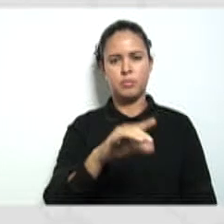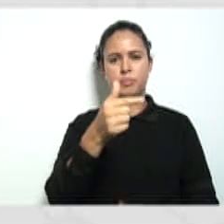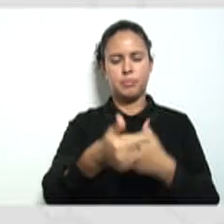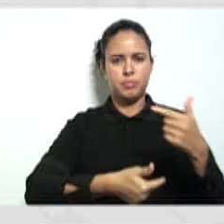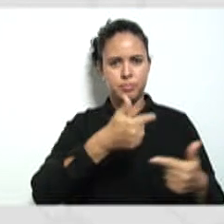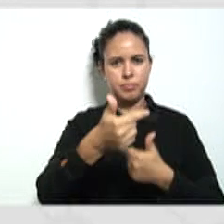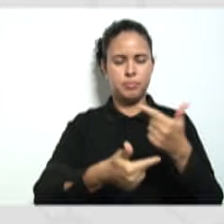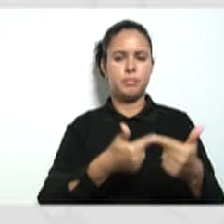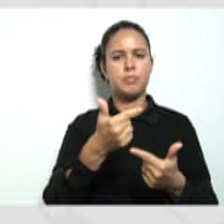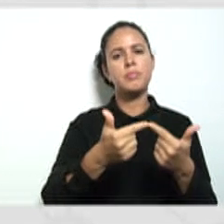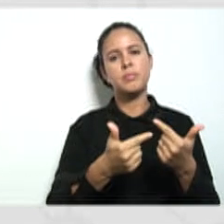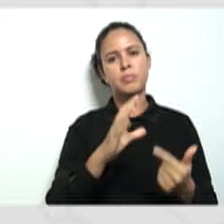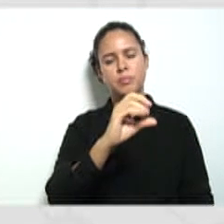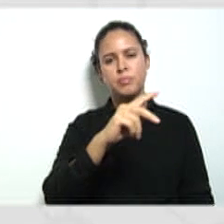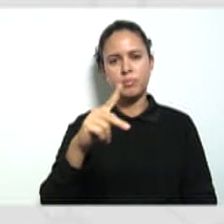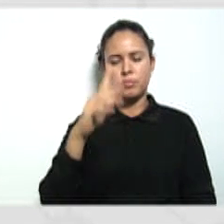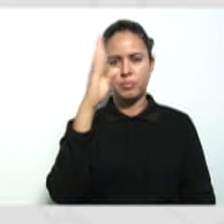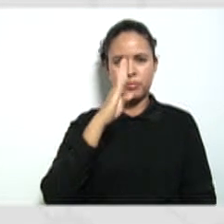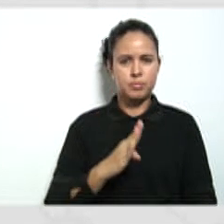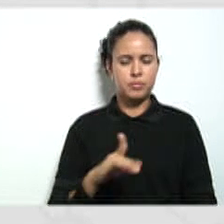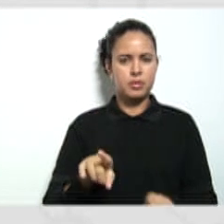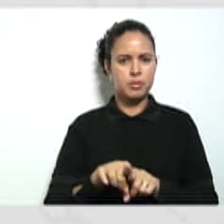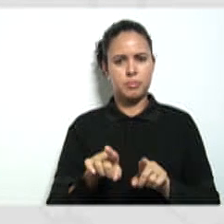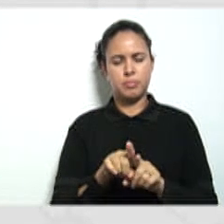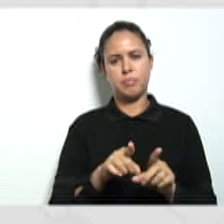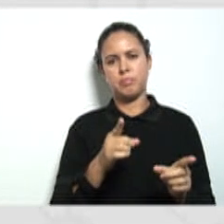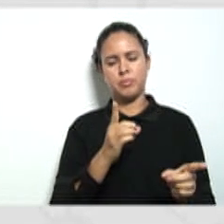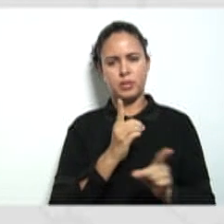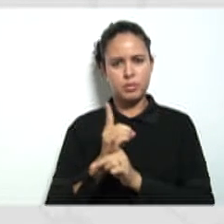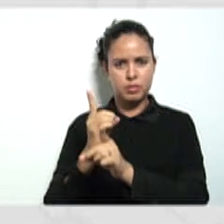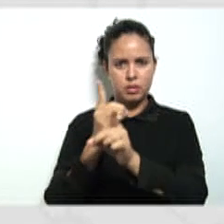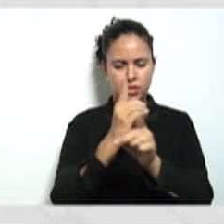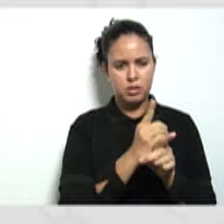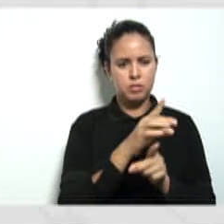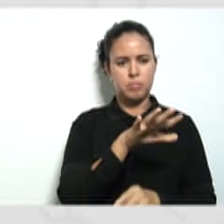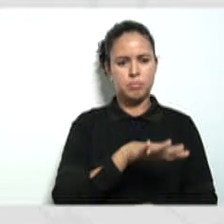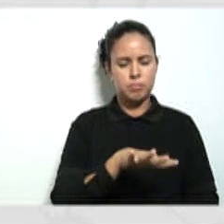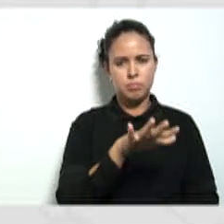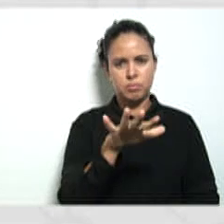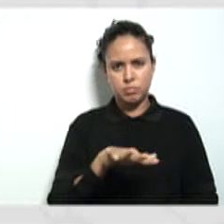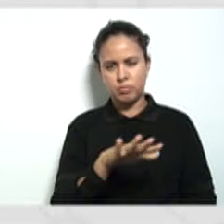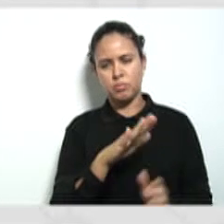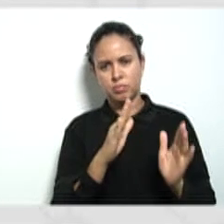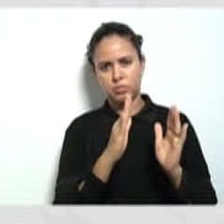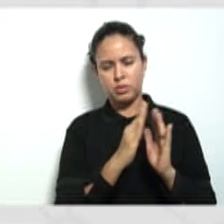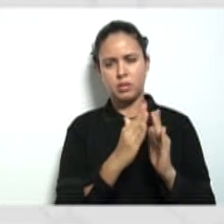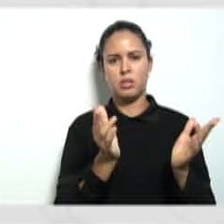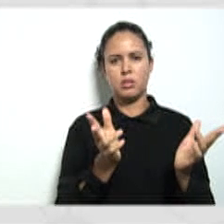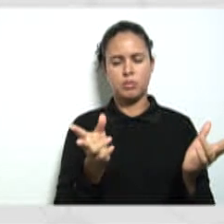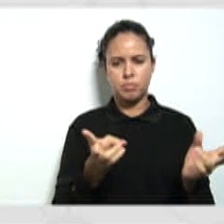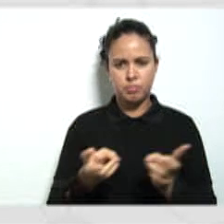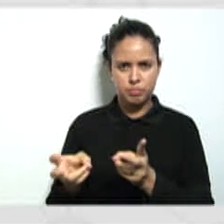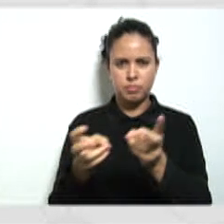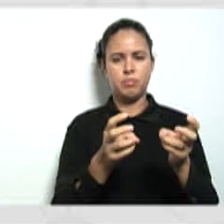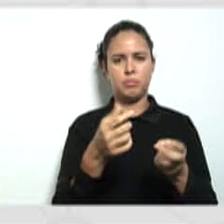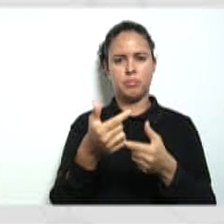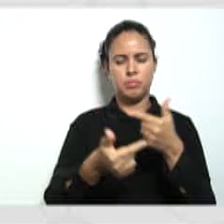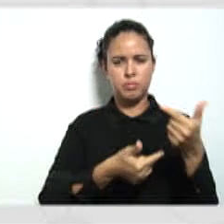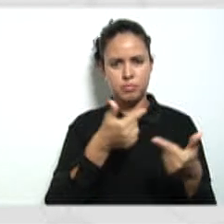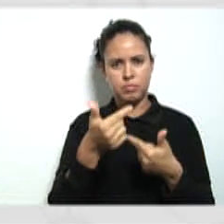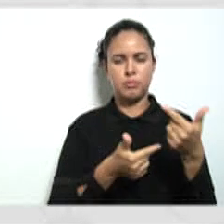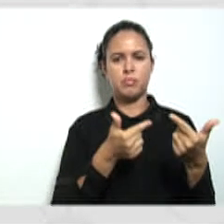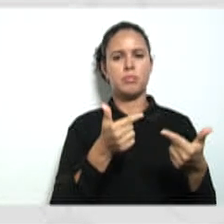Brasil e identificar um pouquinho sobre esses ramos, o habitacional, de produção, mineral e de trabalho.